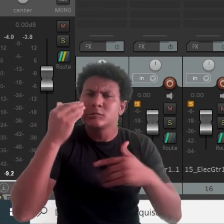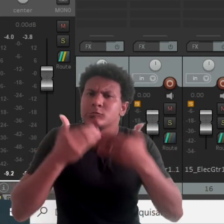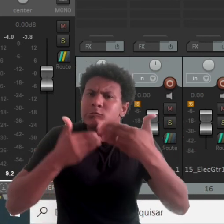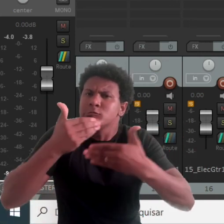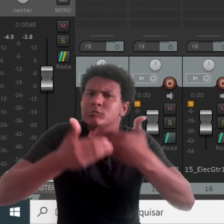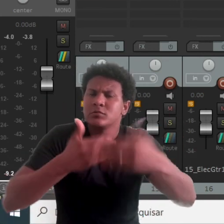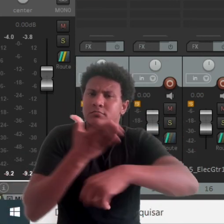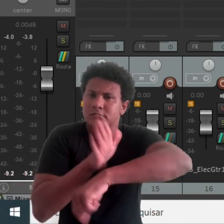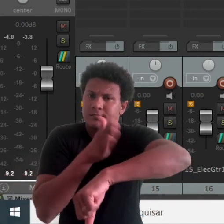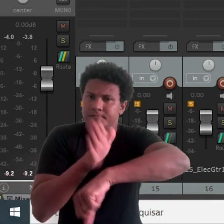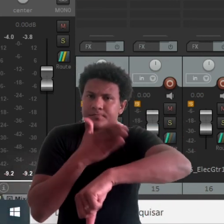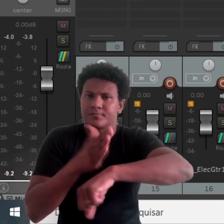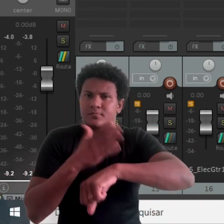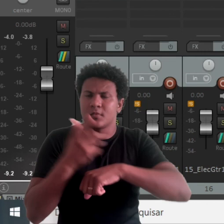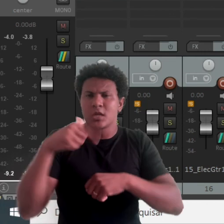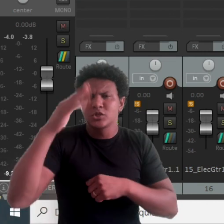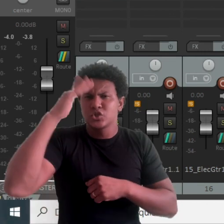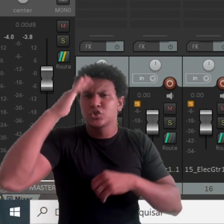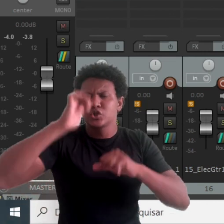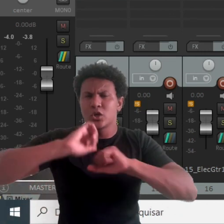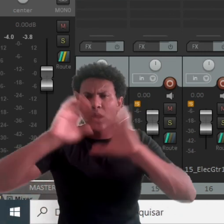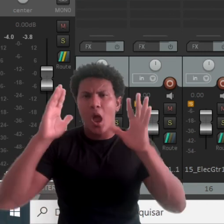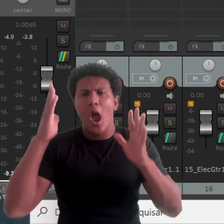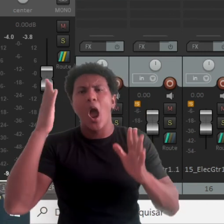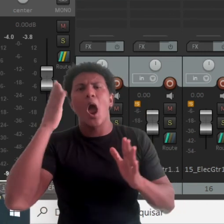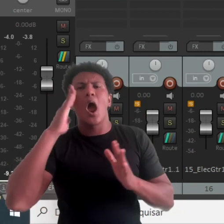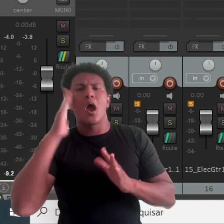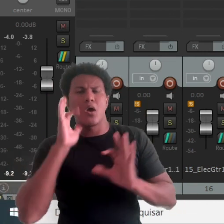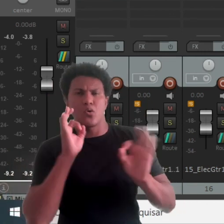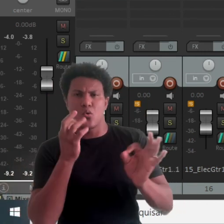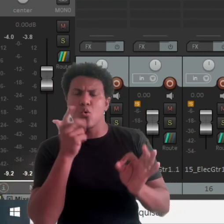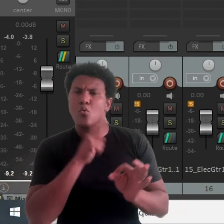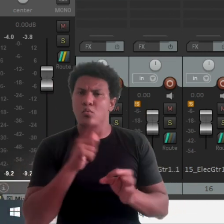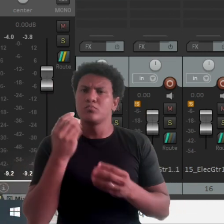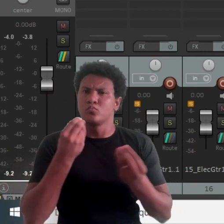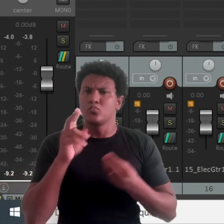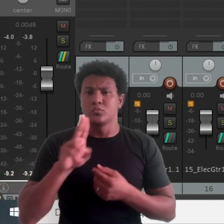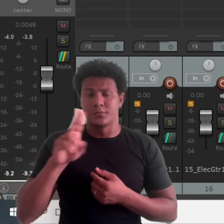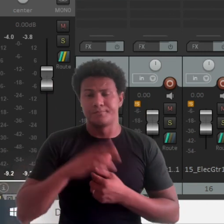mesmo isso para tu entender bem o conceito, para tu entender bem como é que utiliza